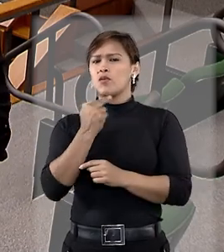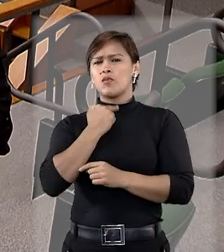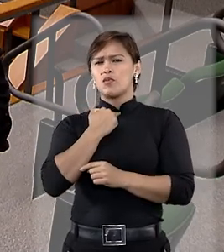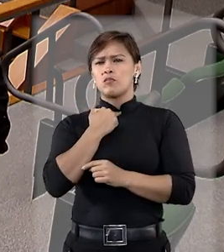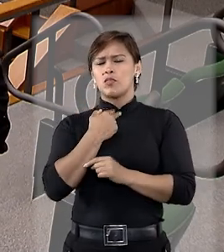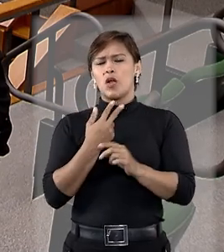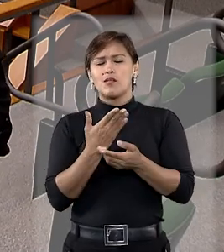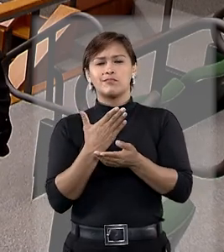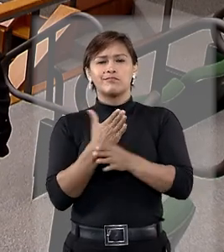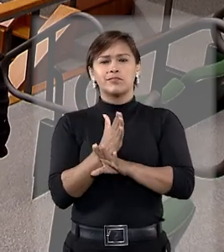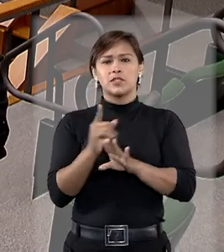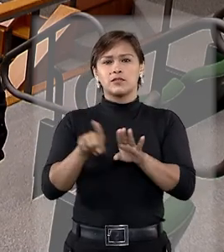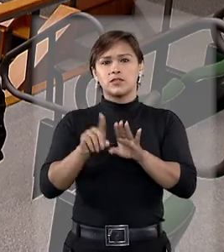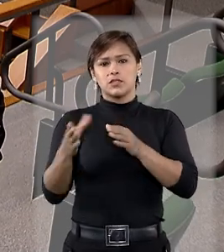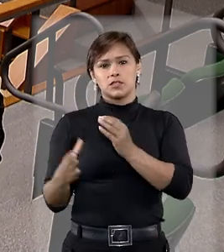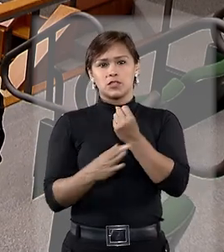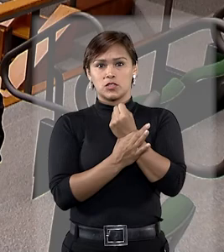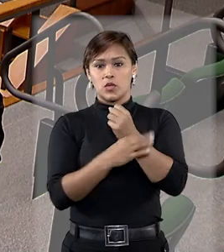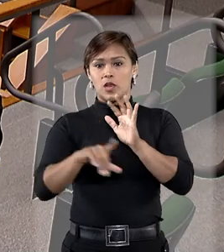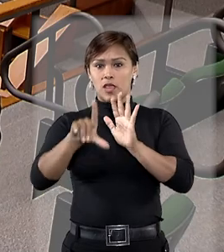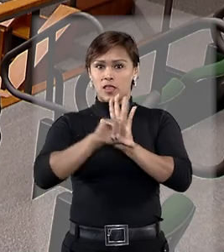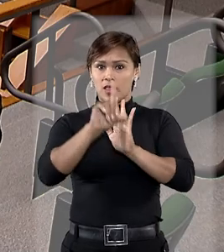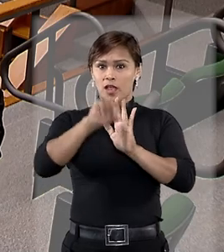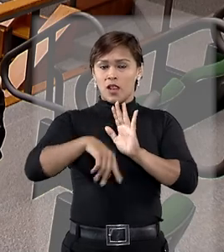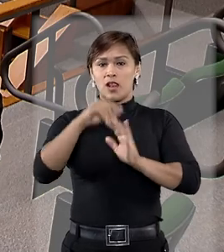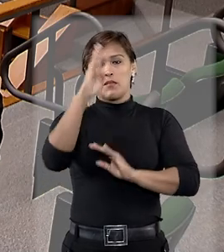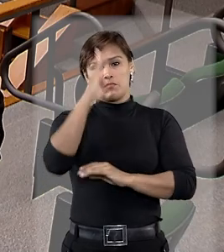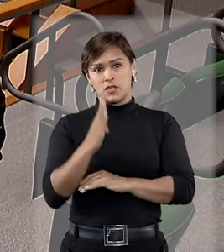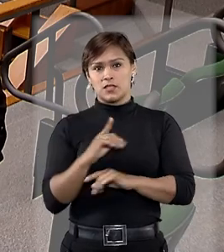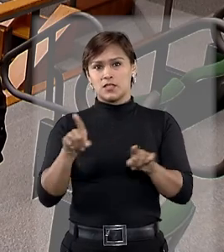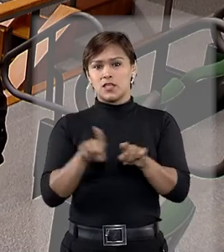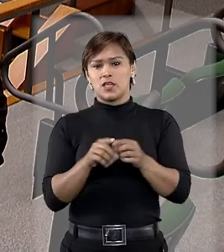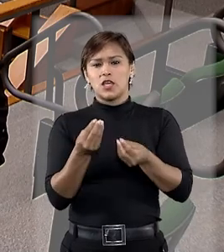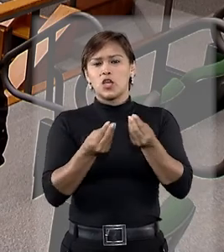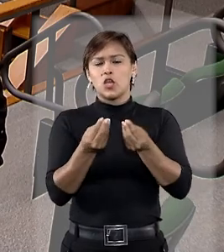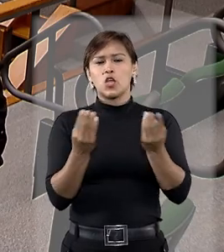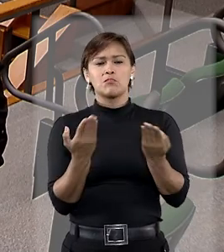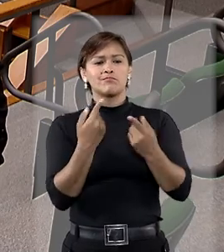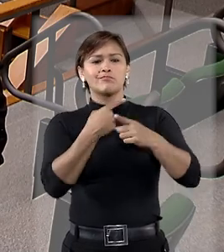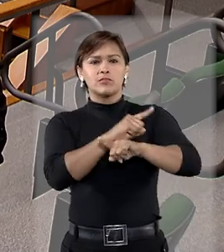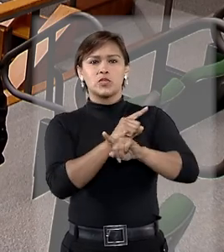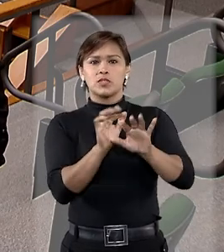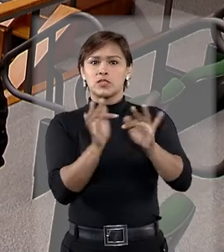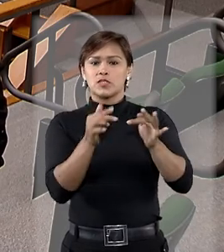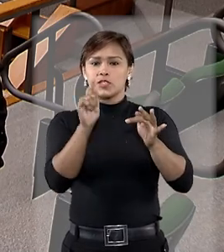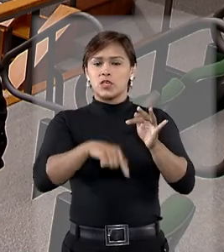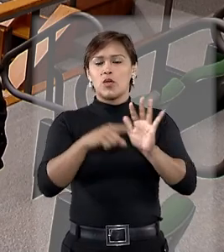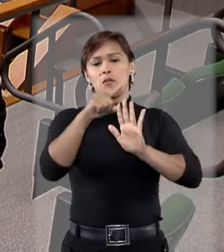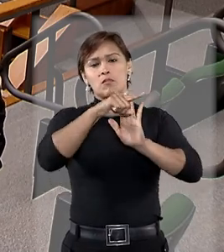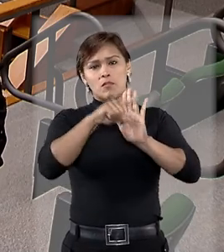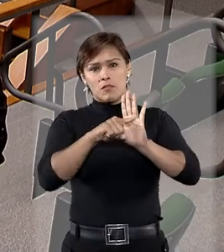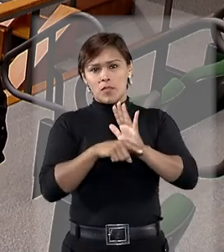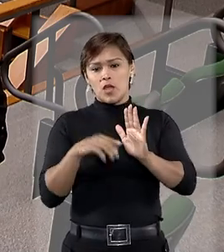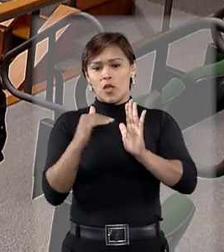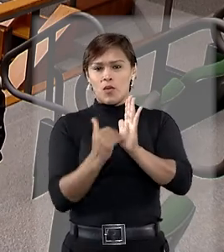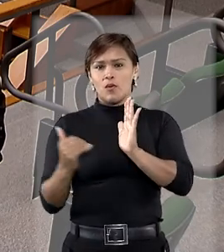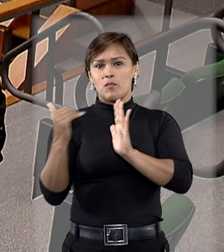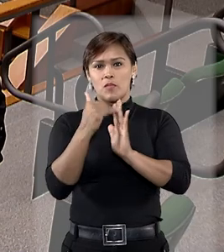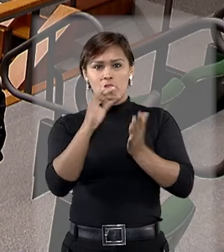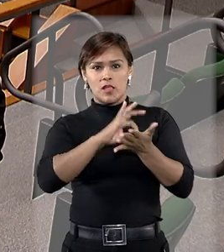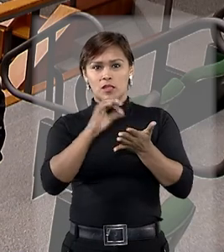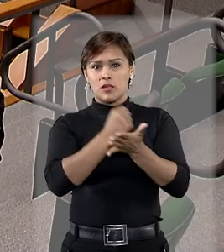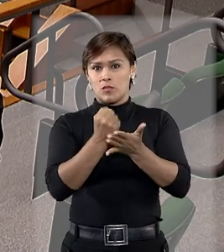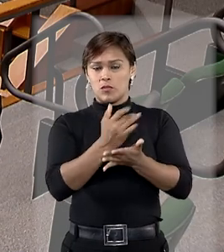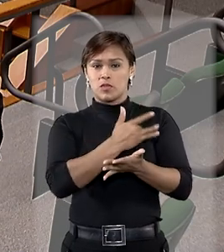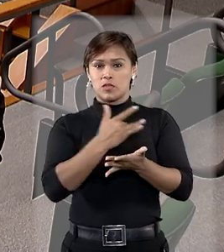pode restringir a cobertura assegurada na lei brasileira, nem servir como imposição genérica quanto ao que deve ser coberto pelos